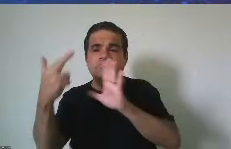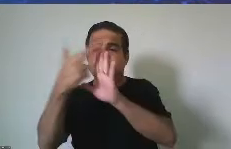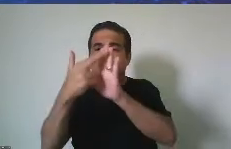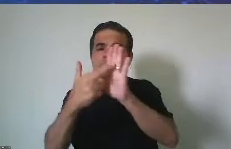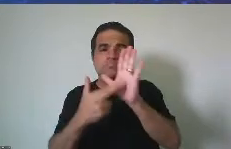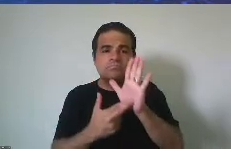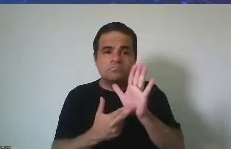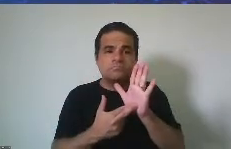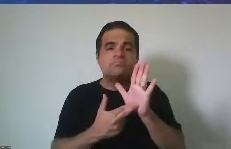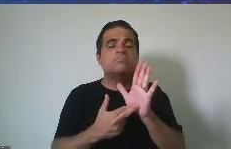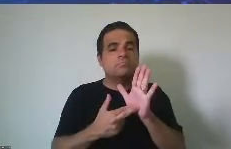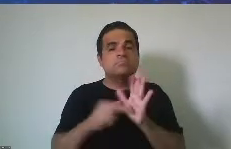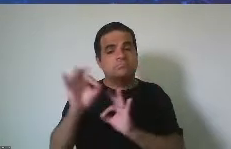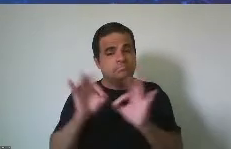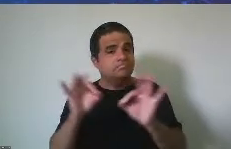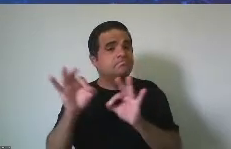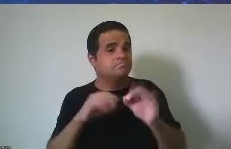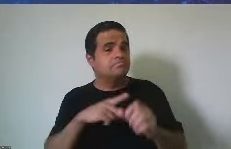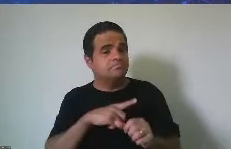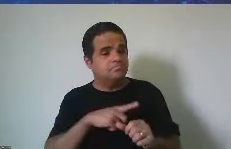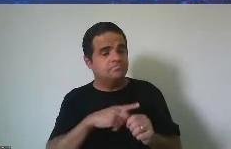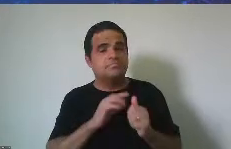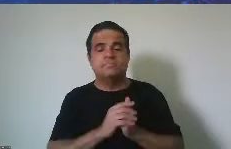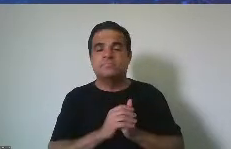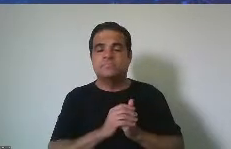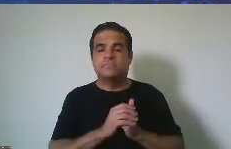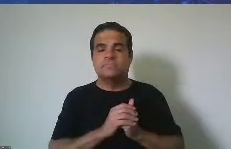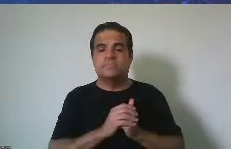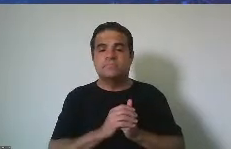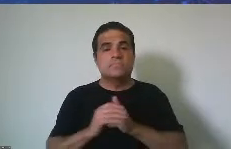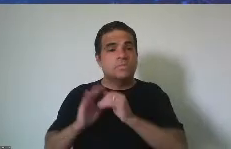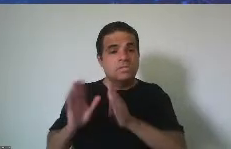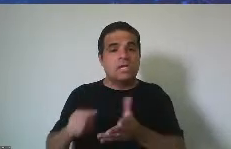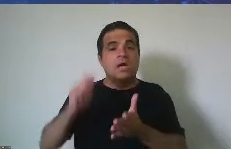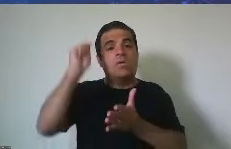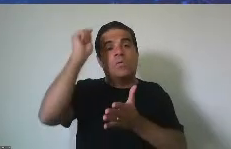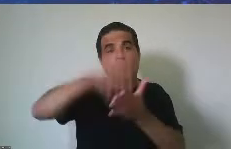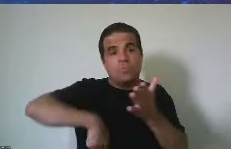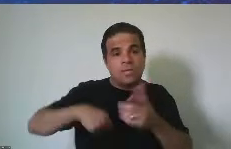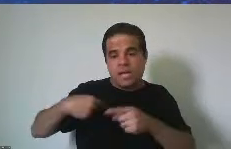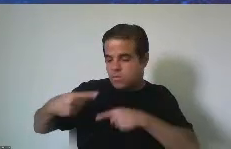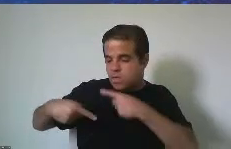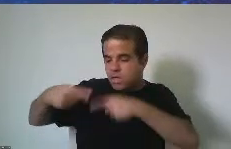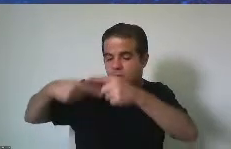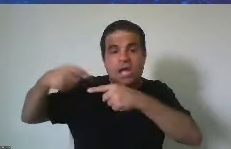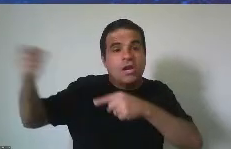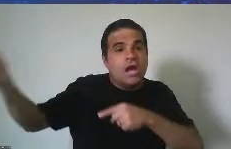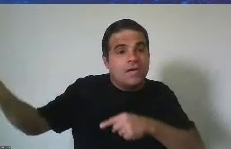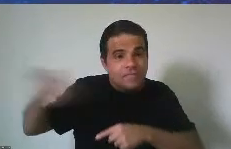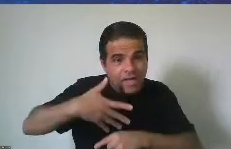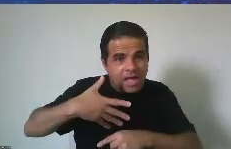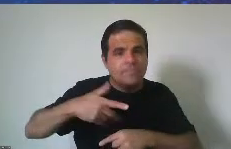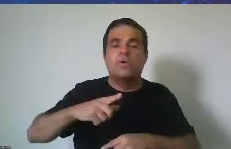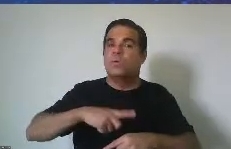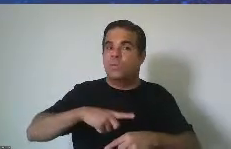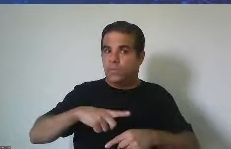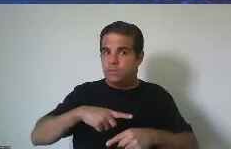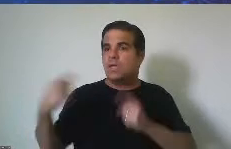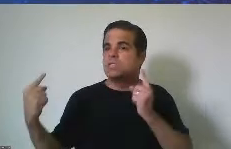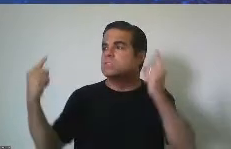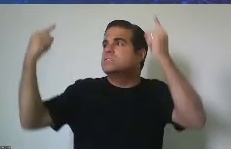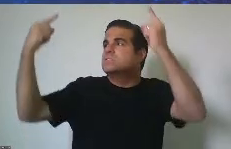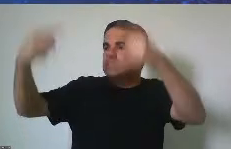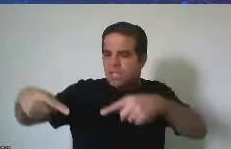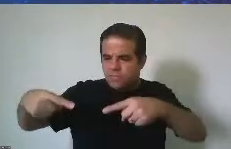ao custo de capital já o contrato renovado tem um grande desafio Porque